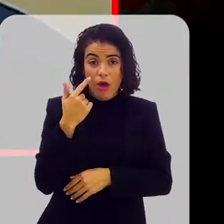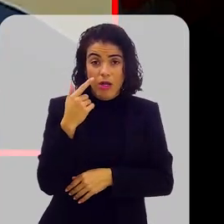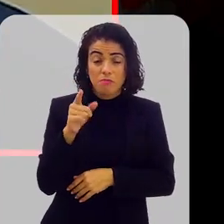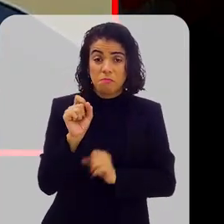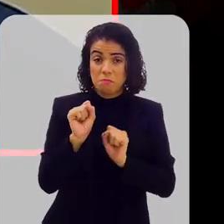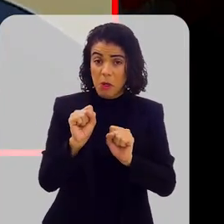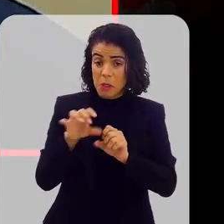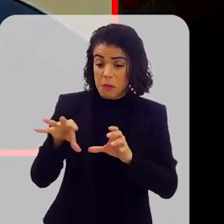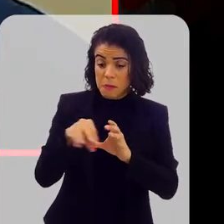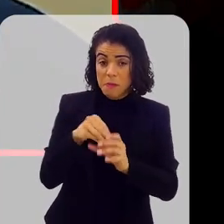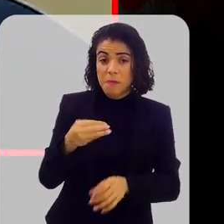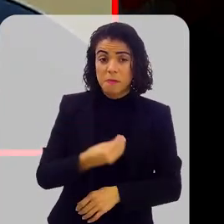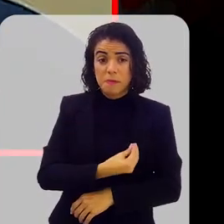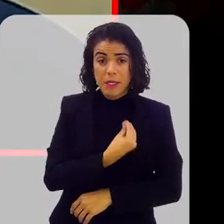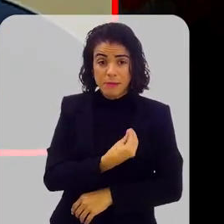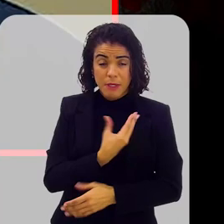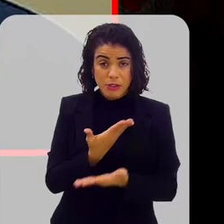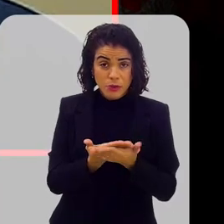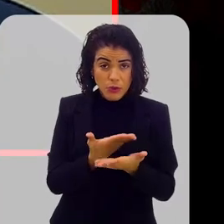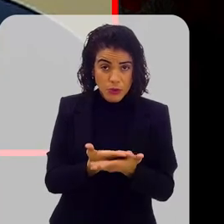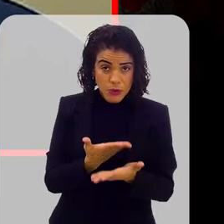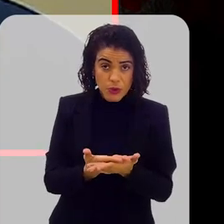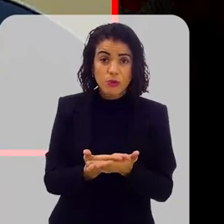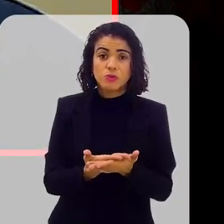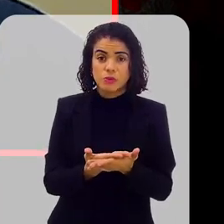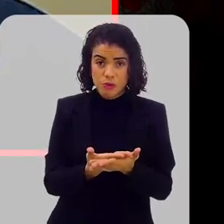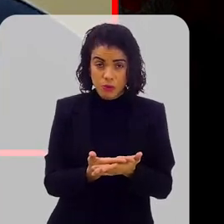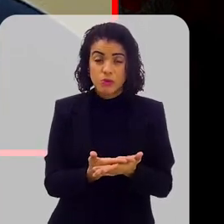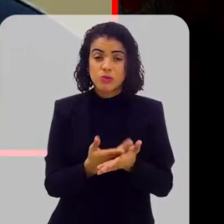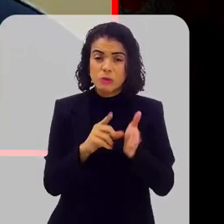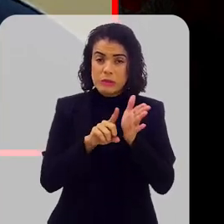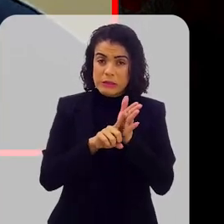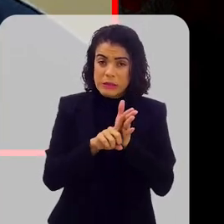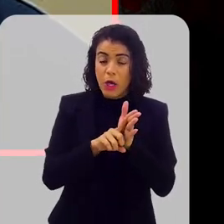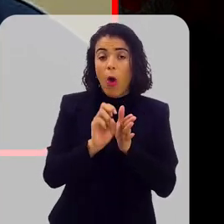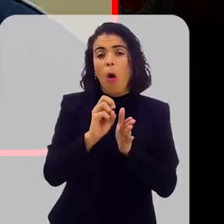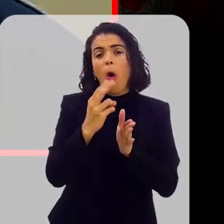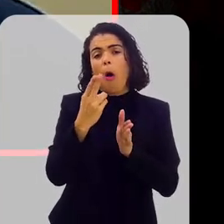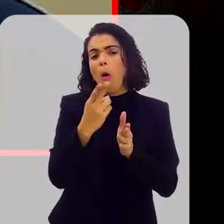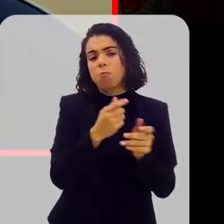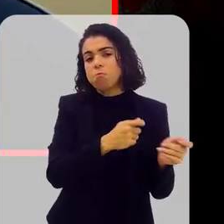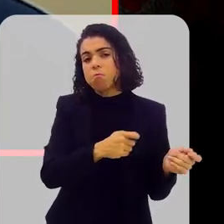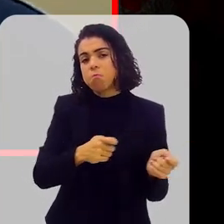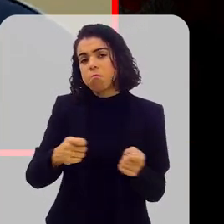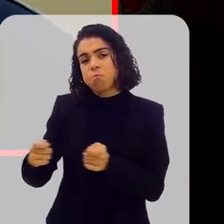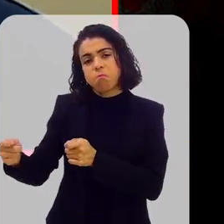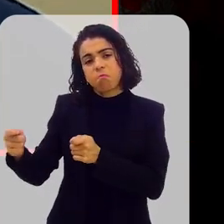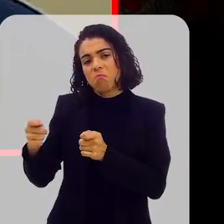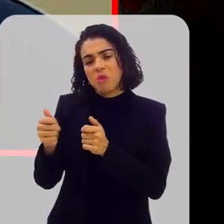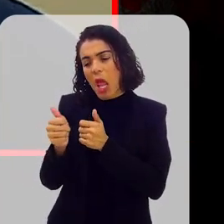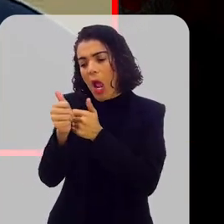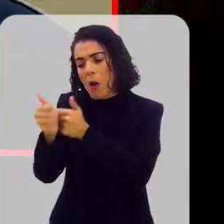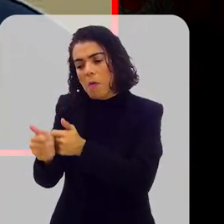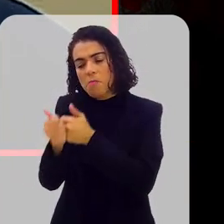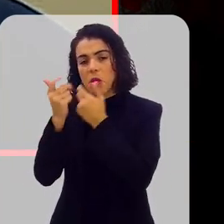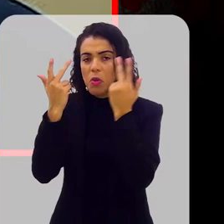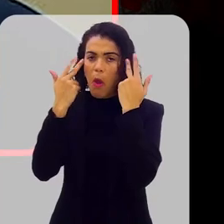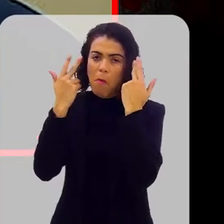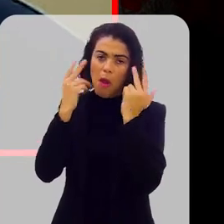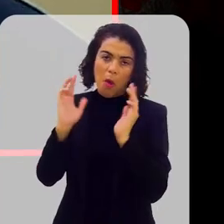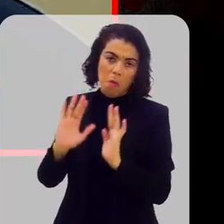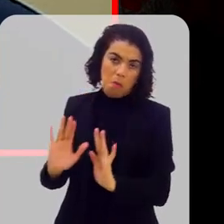indivíduo no estudo, olha, você pode participar do estudo, né, ou seguir a rotina de